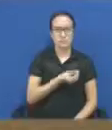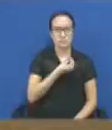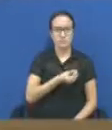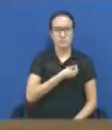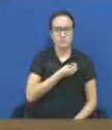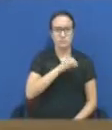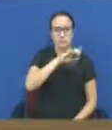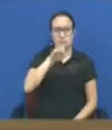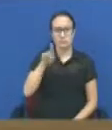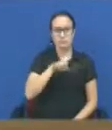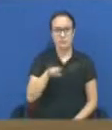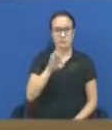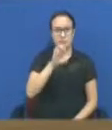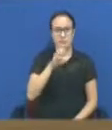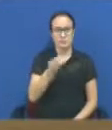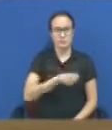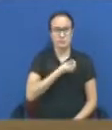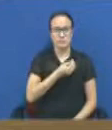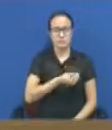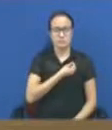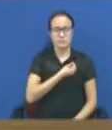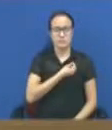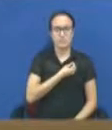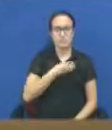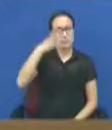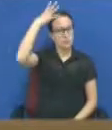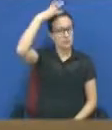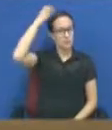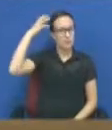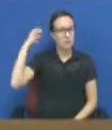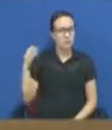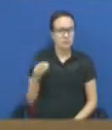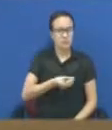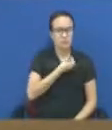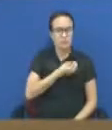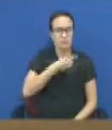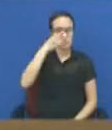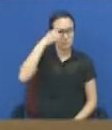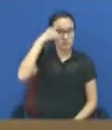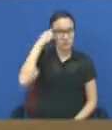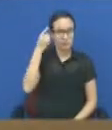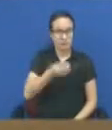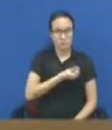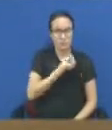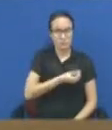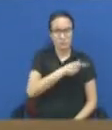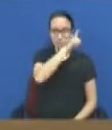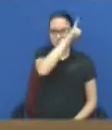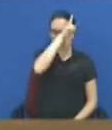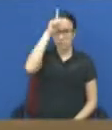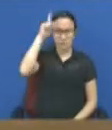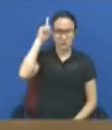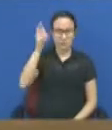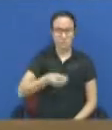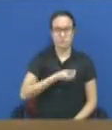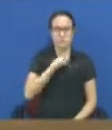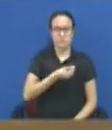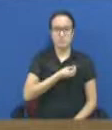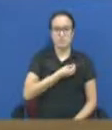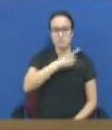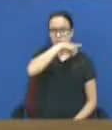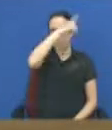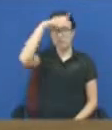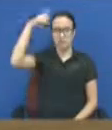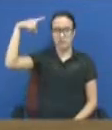Roberto. Presente. Dr. Júlio. Presente. Lubogo. Luizinho. Presente. Doutora Mayra. Presente.